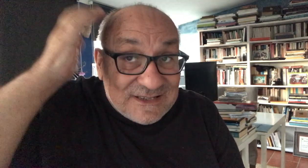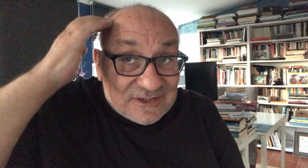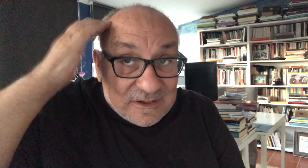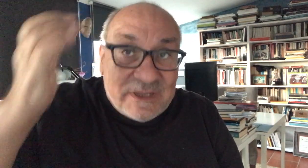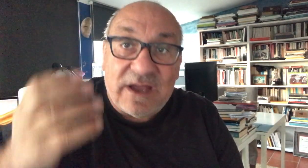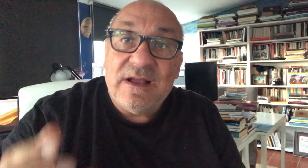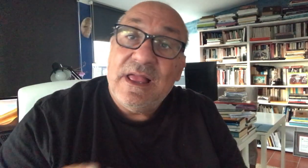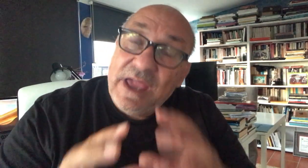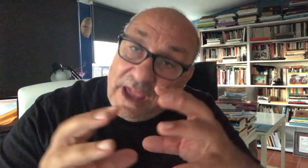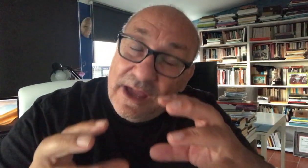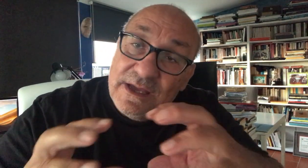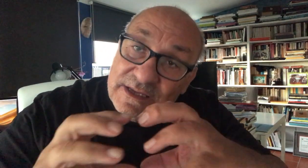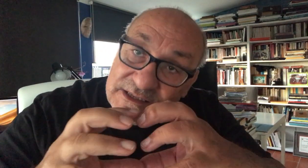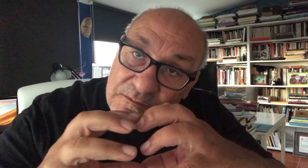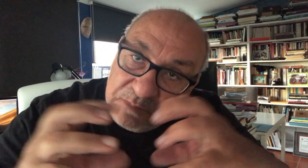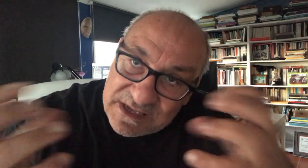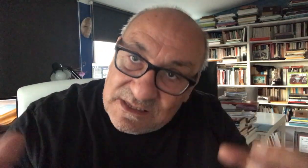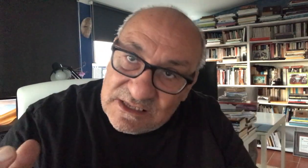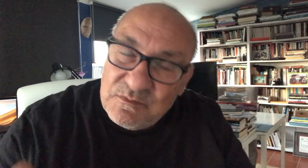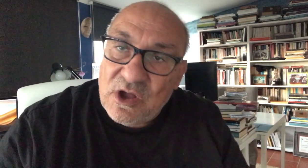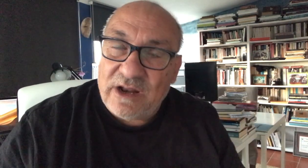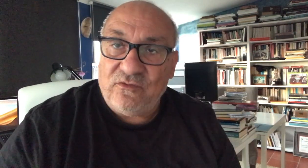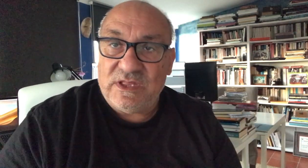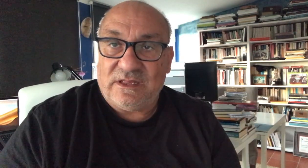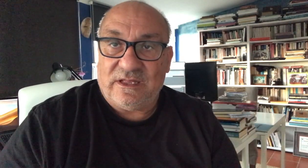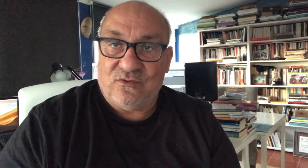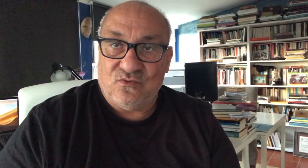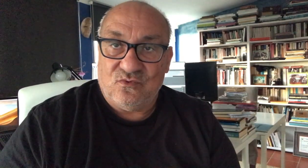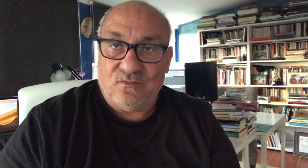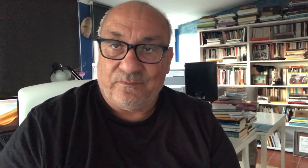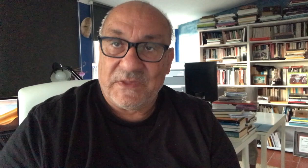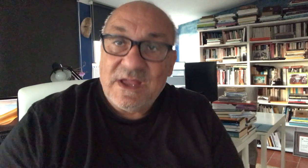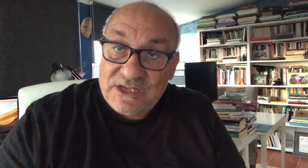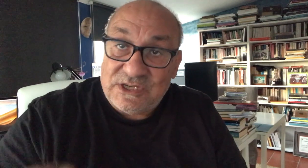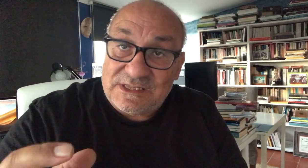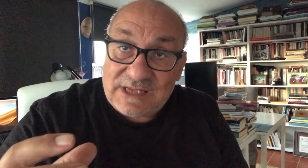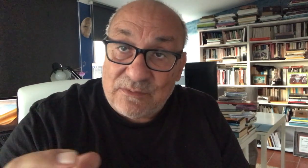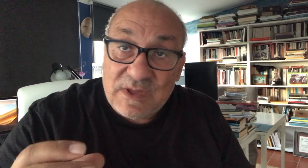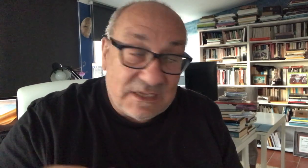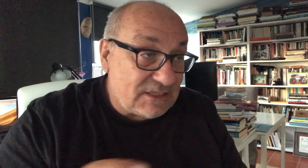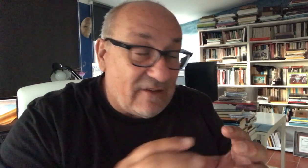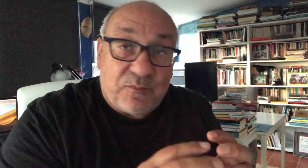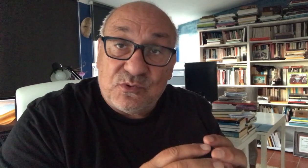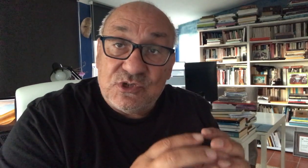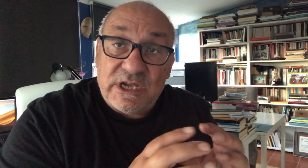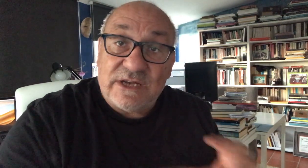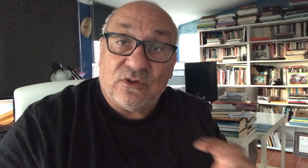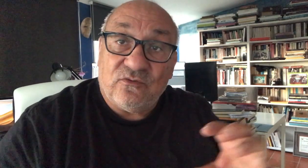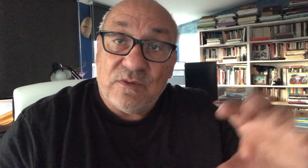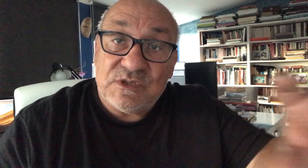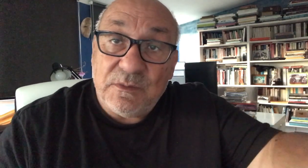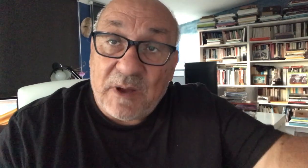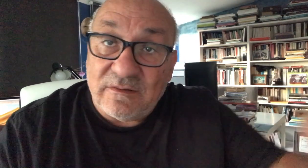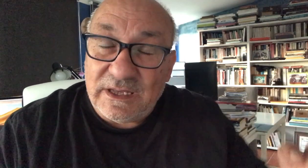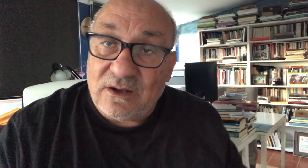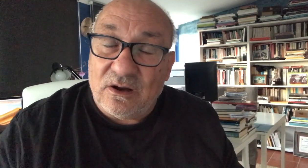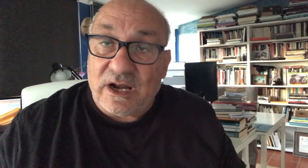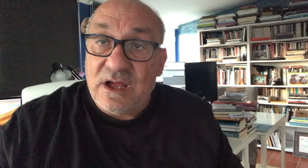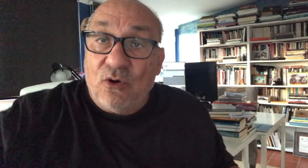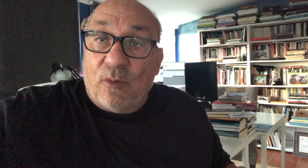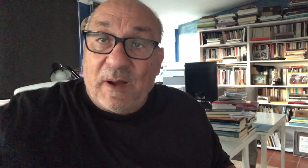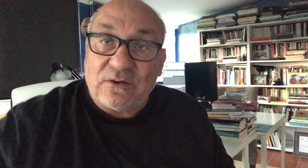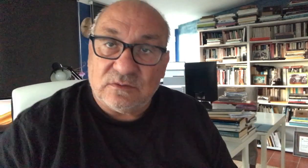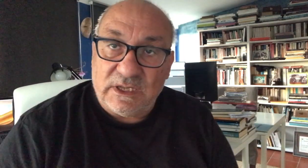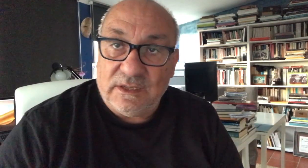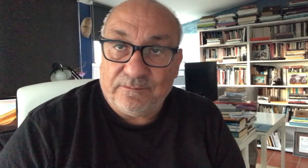também pensam, também têm. É, e assim pensa-se melhor a vida de cada um. A gente sabe se deve proteger, não devemos ir para ali